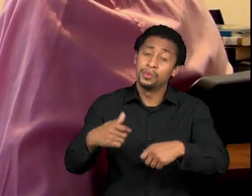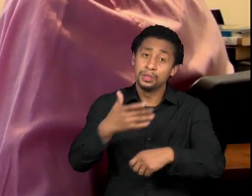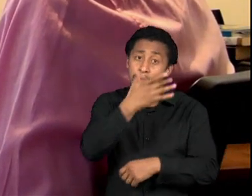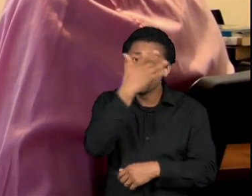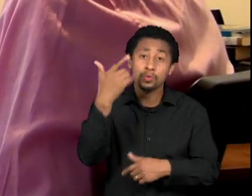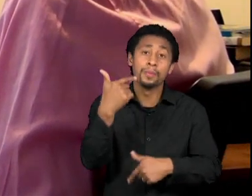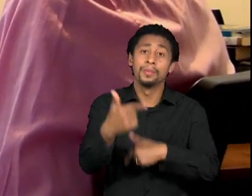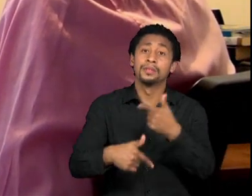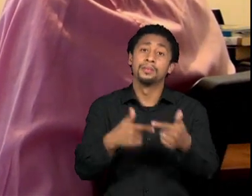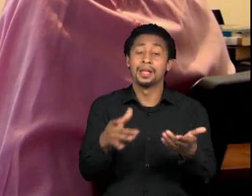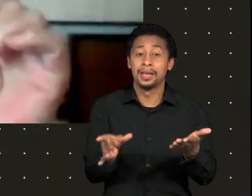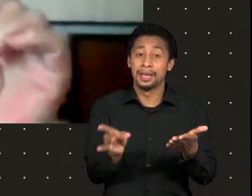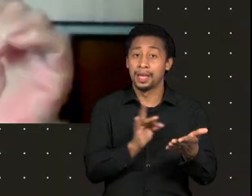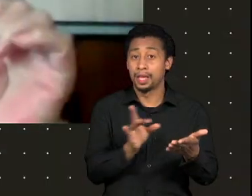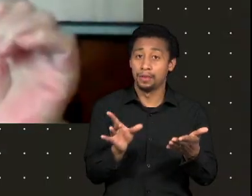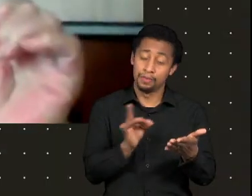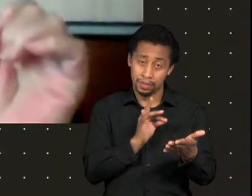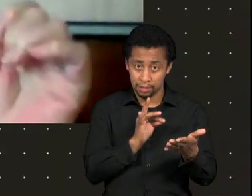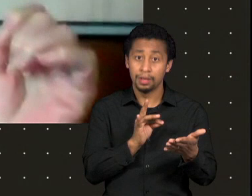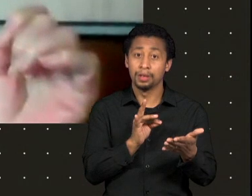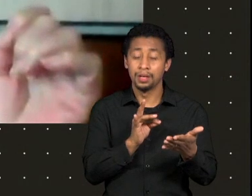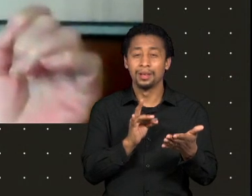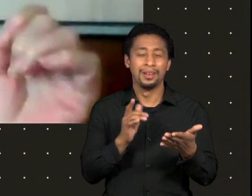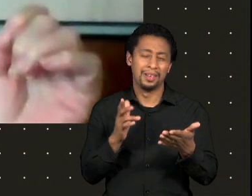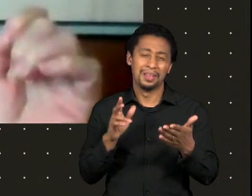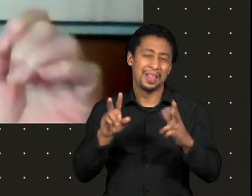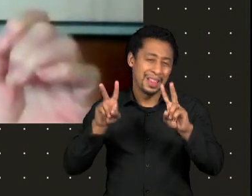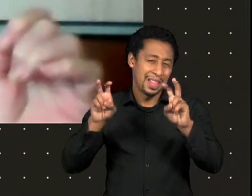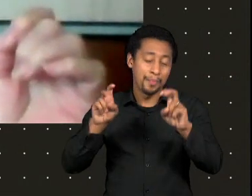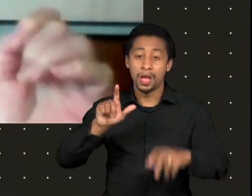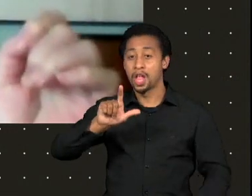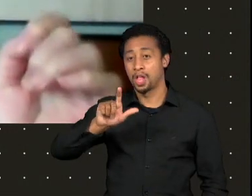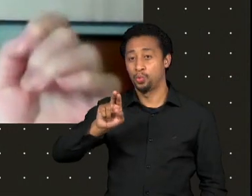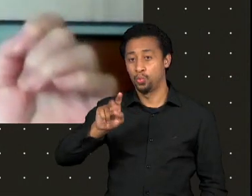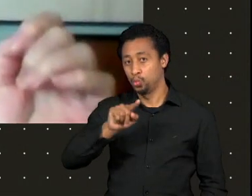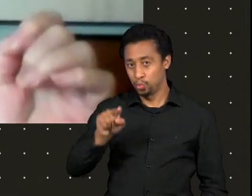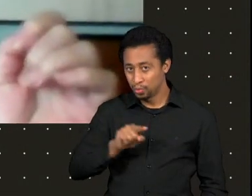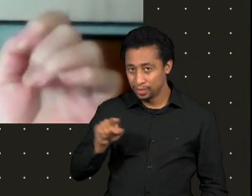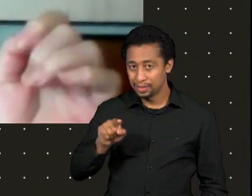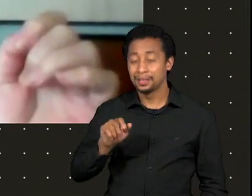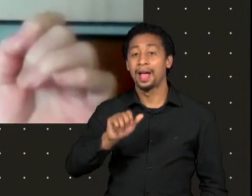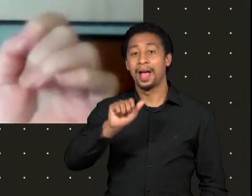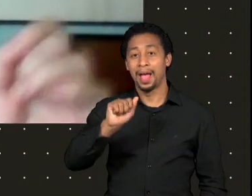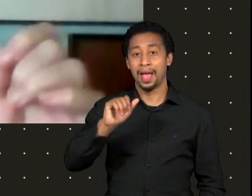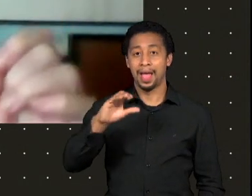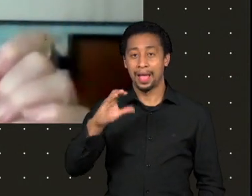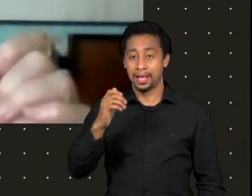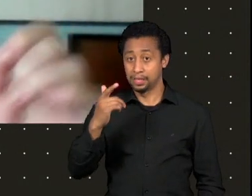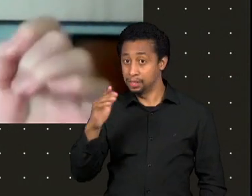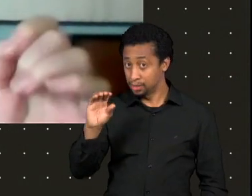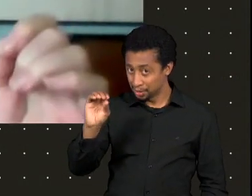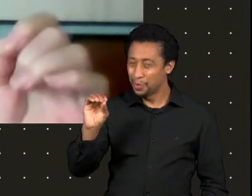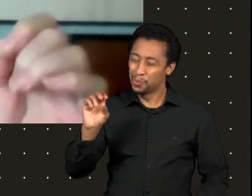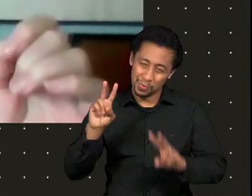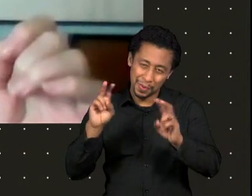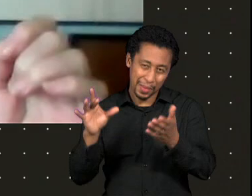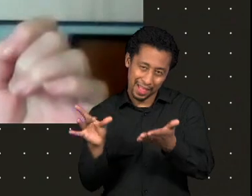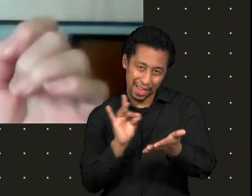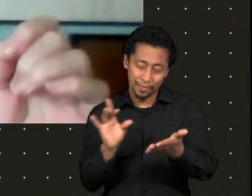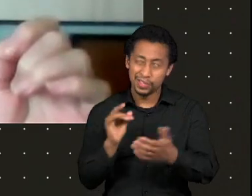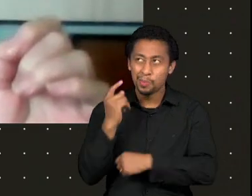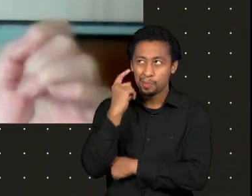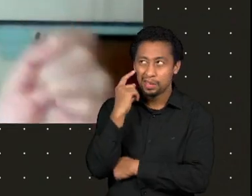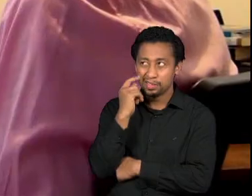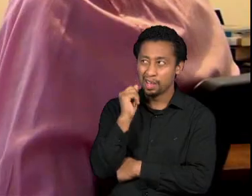revista chamada Luz e Ação. Eu virei para o Nelson e falei, Nelson, bom, já que a revista vai sair, eu posso pedir demissão